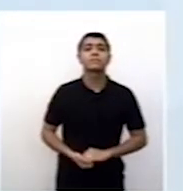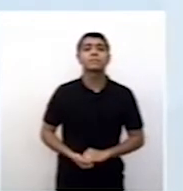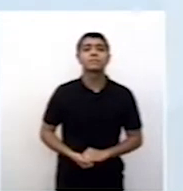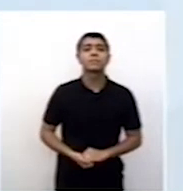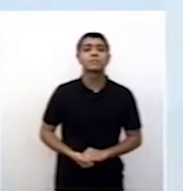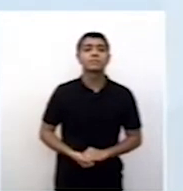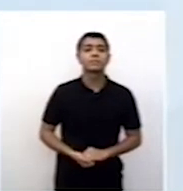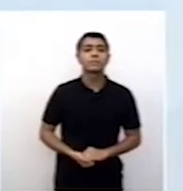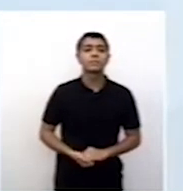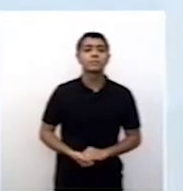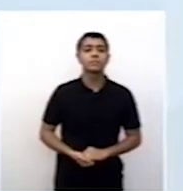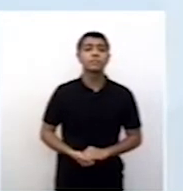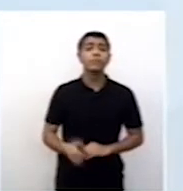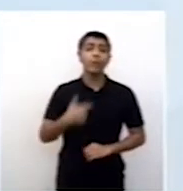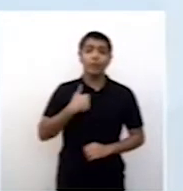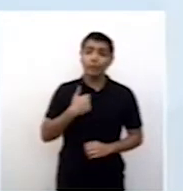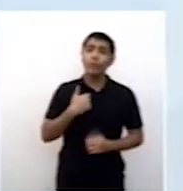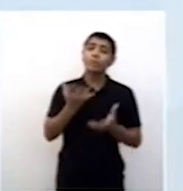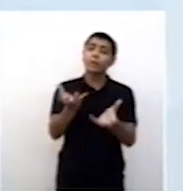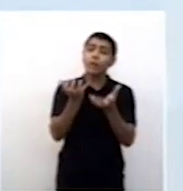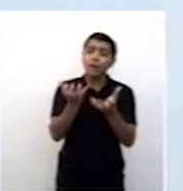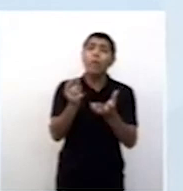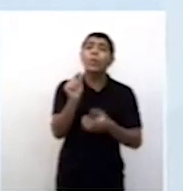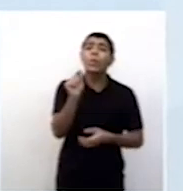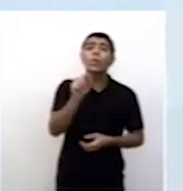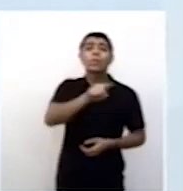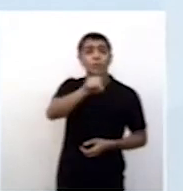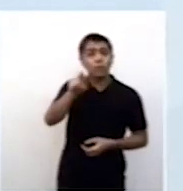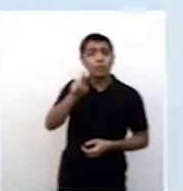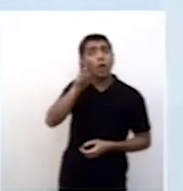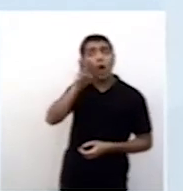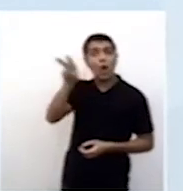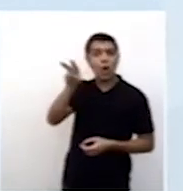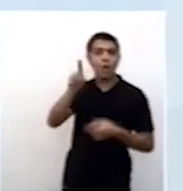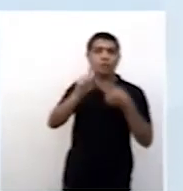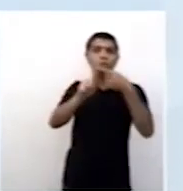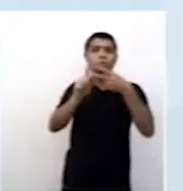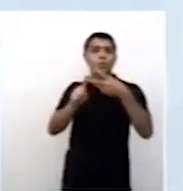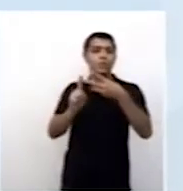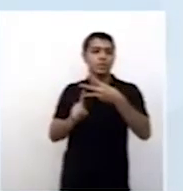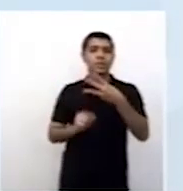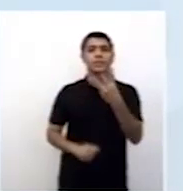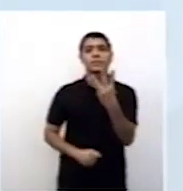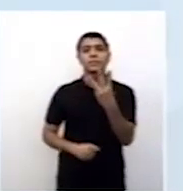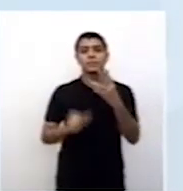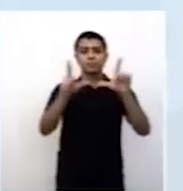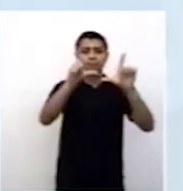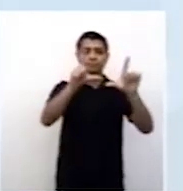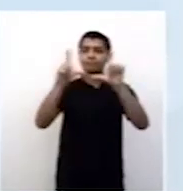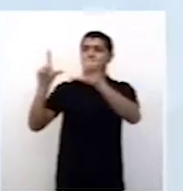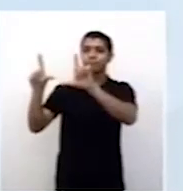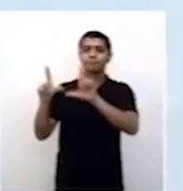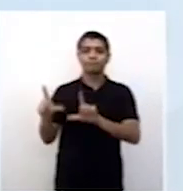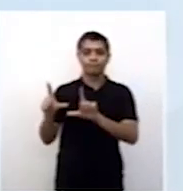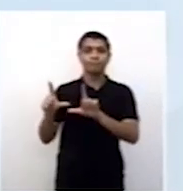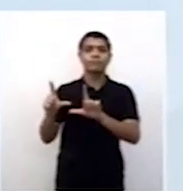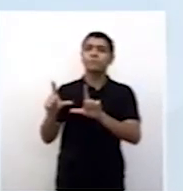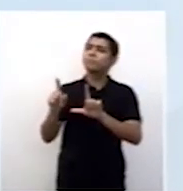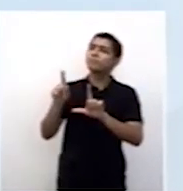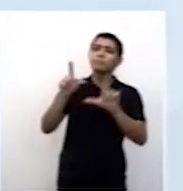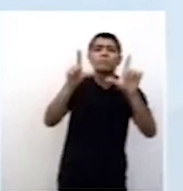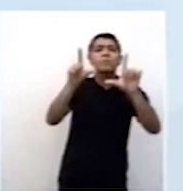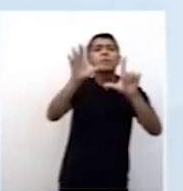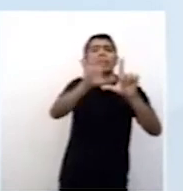Eu gostaria que vocês observassem as 3 imagens. O que há de comum naquelas